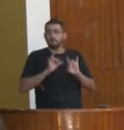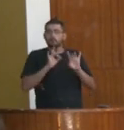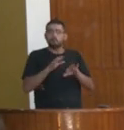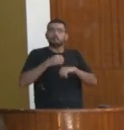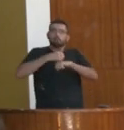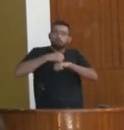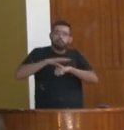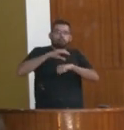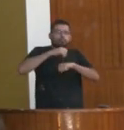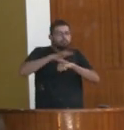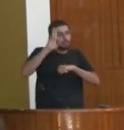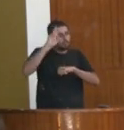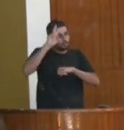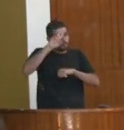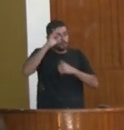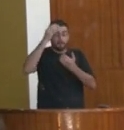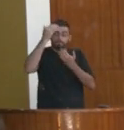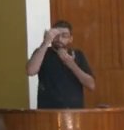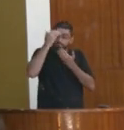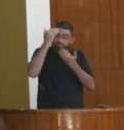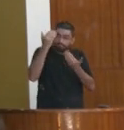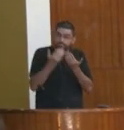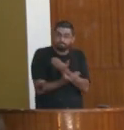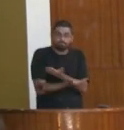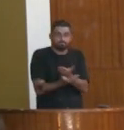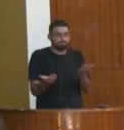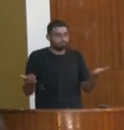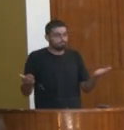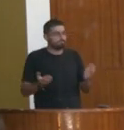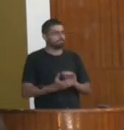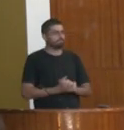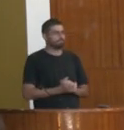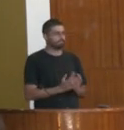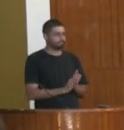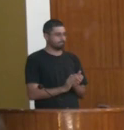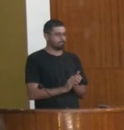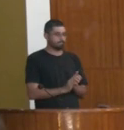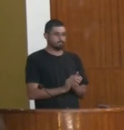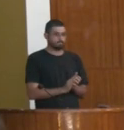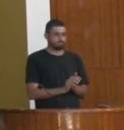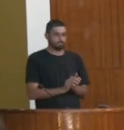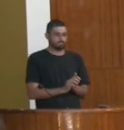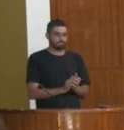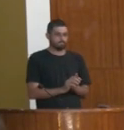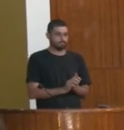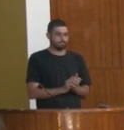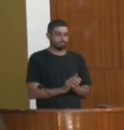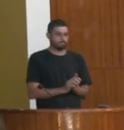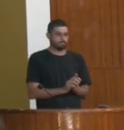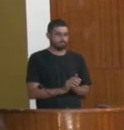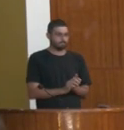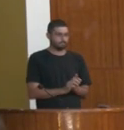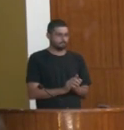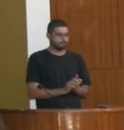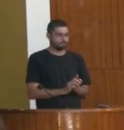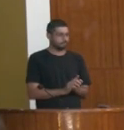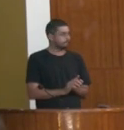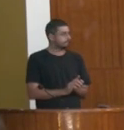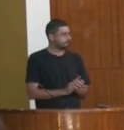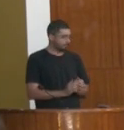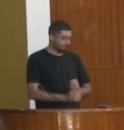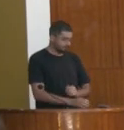da minha história com vocês. Muito obrigado a todos.